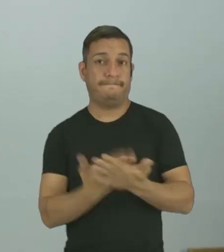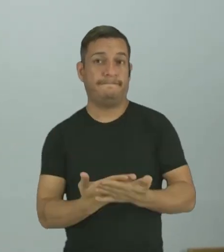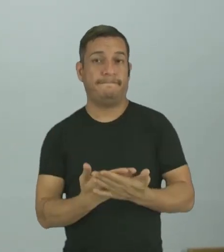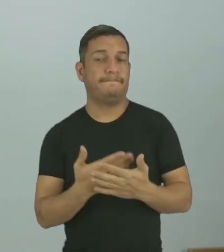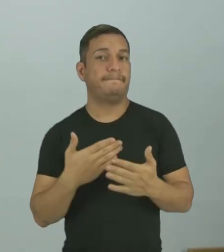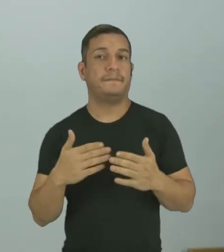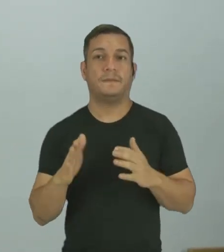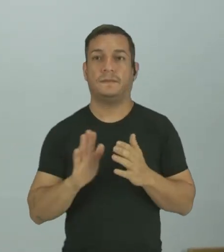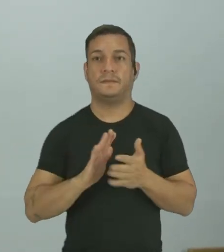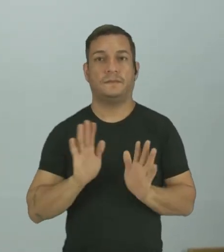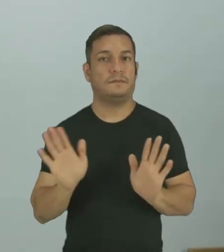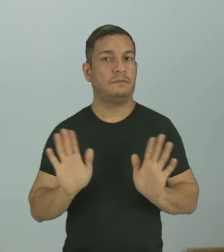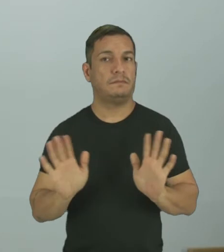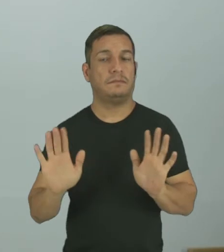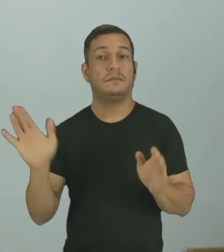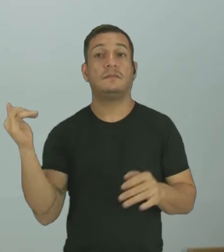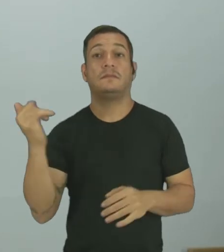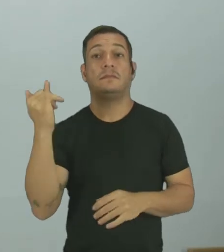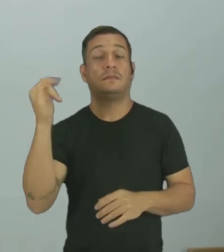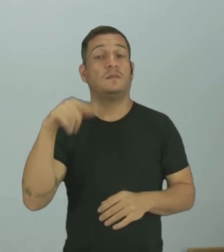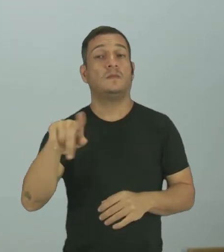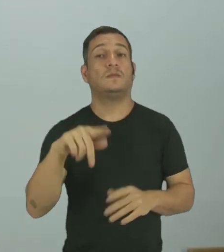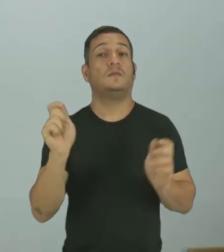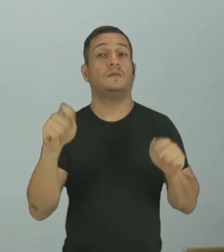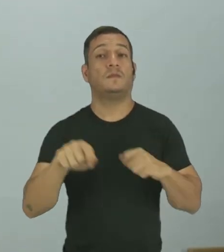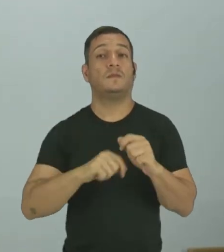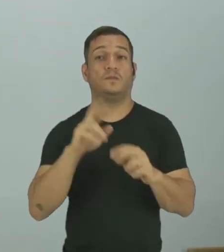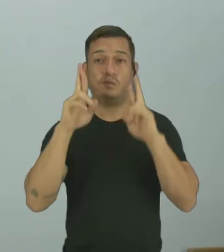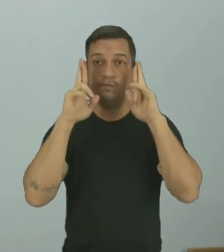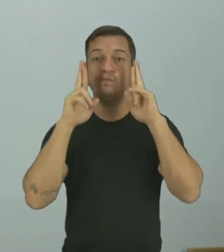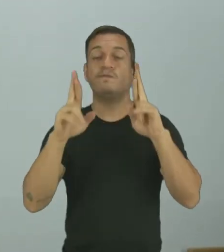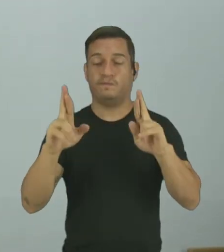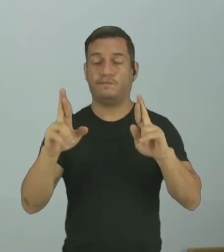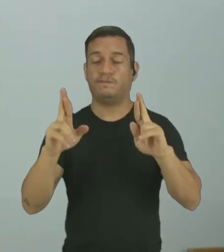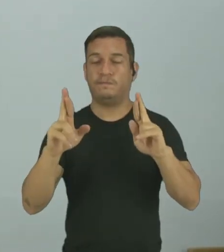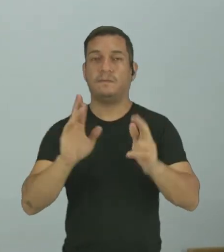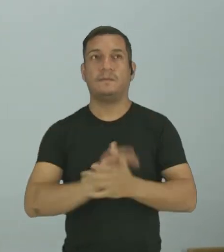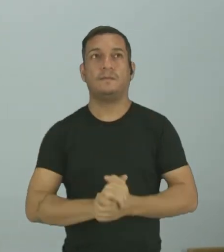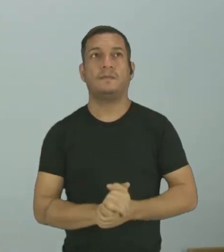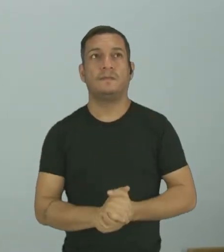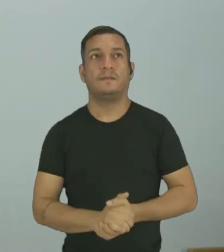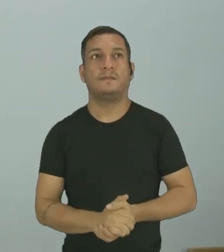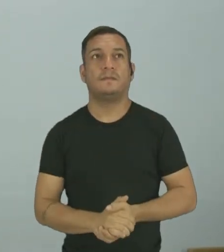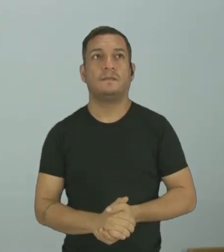não importa. O importante é que você possa respeitá-los.